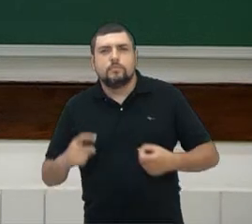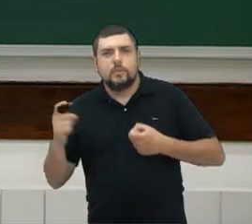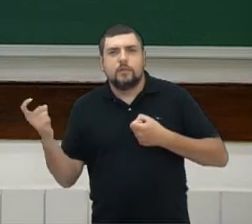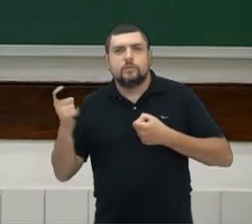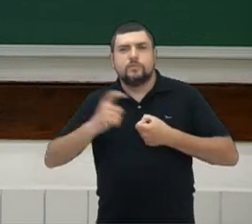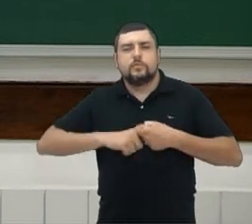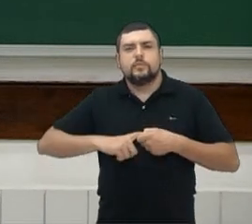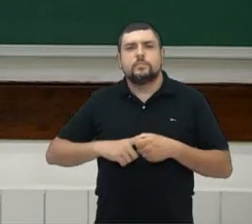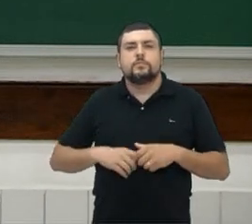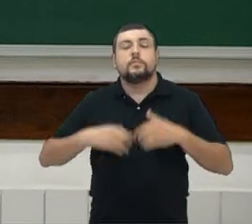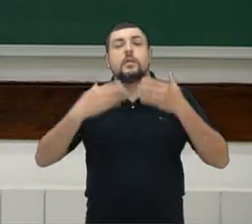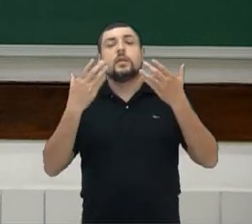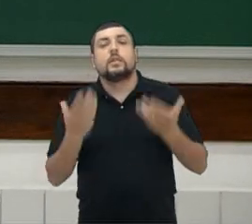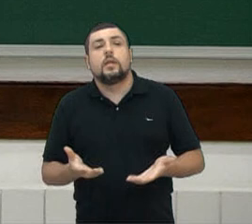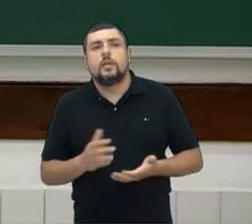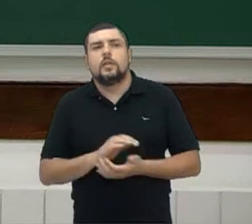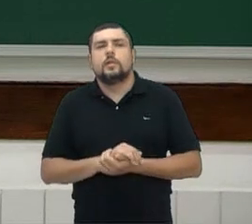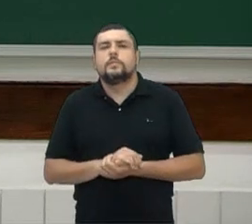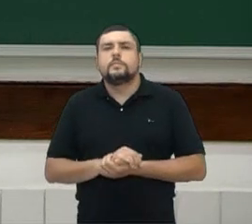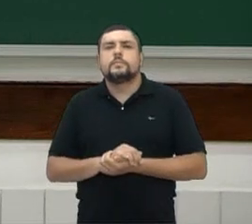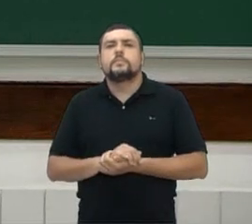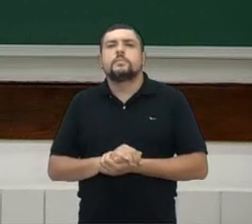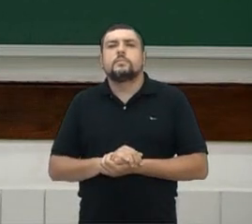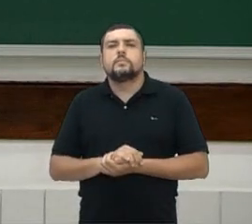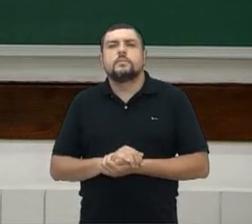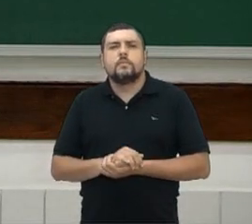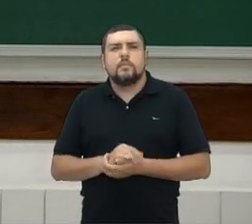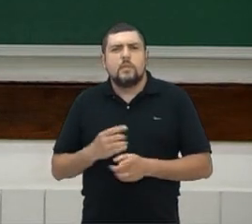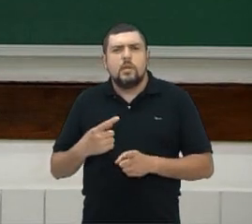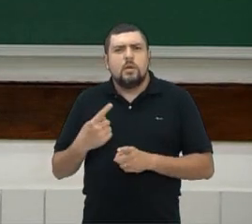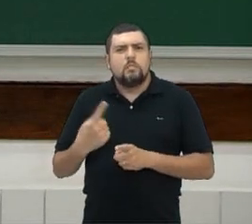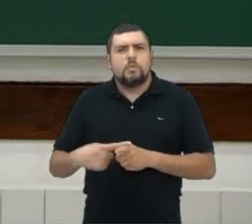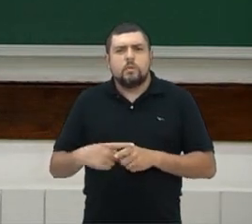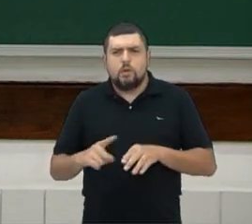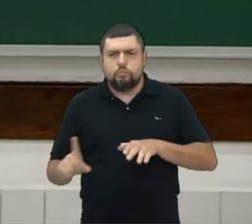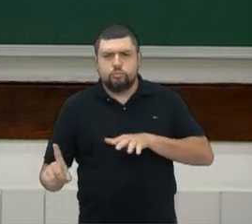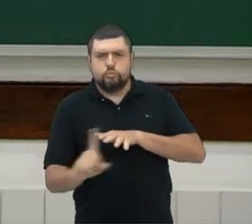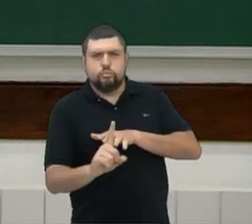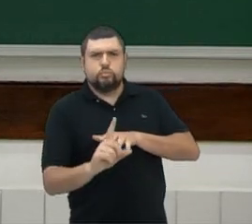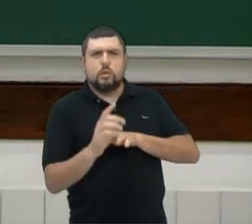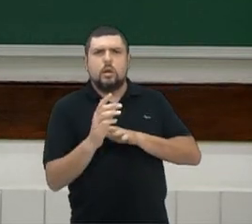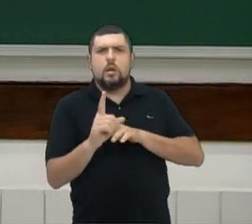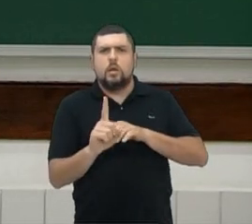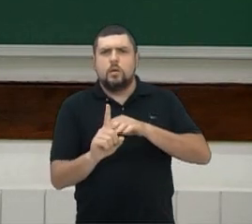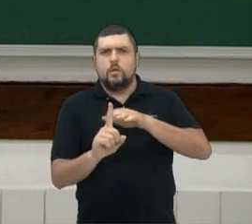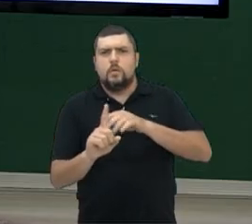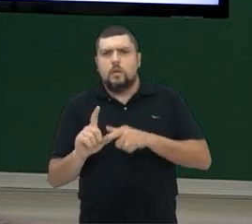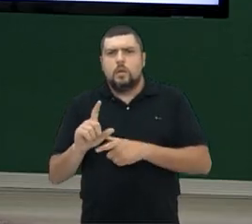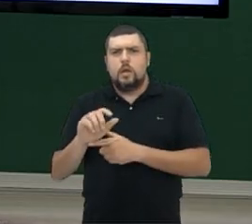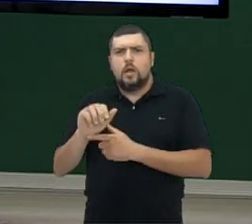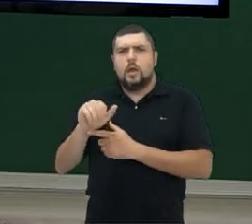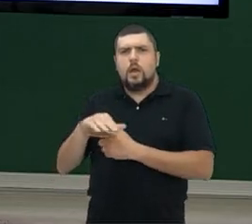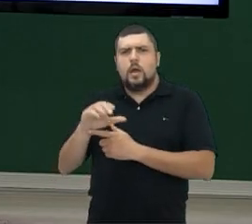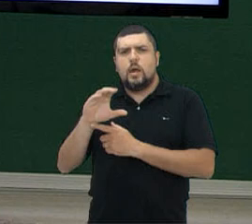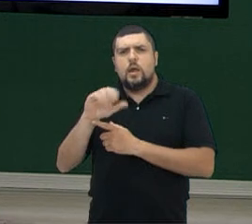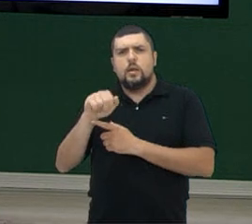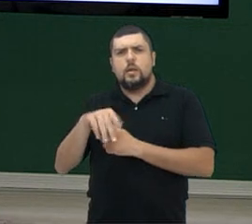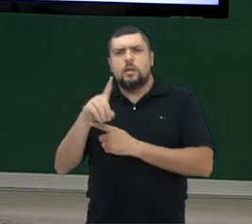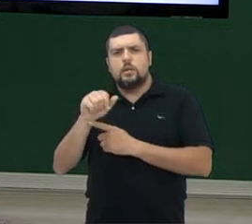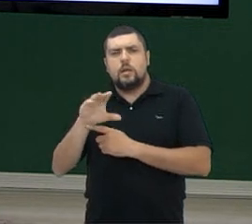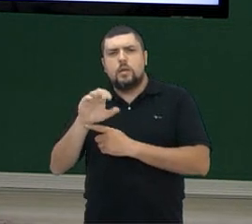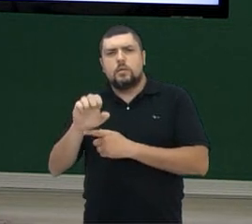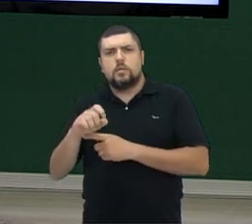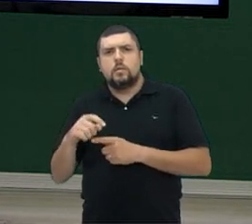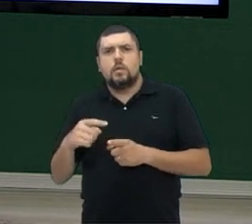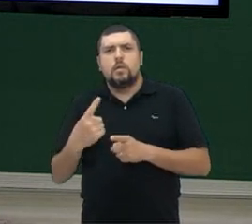Voltei? E aí, o que vocês me colocam? Por que ela foi tão importante, essa Candace, essa rainha guerreira? Porque ela liderou